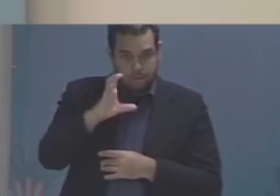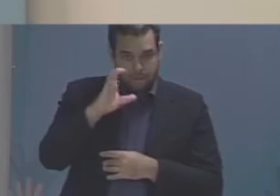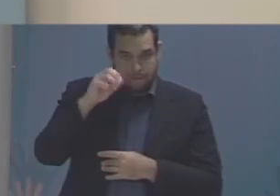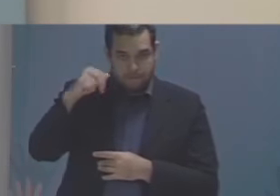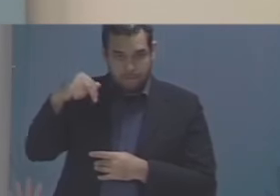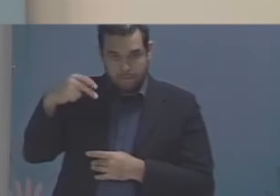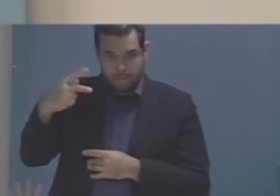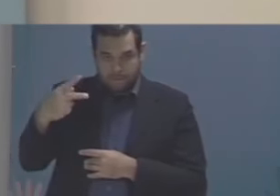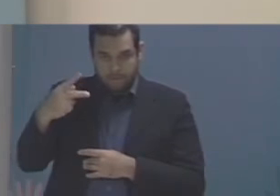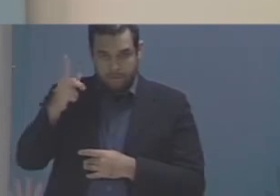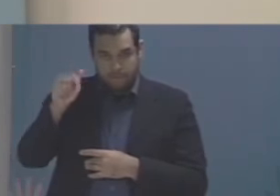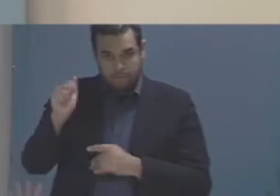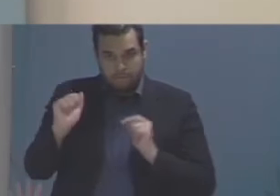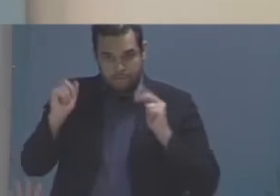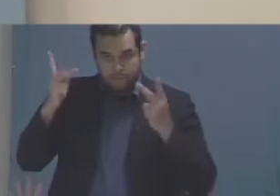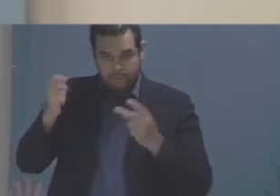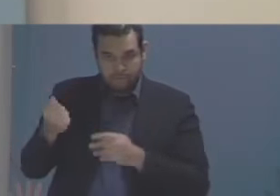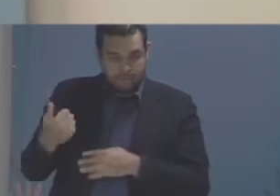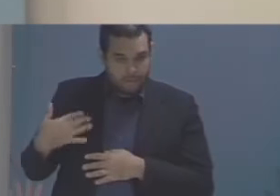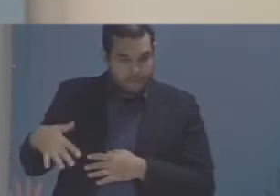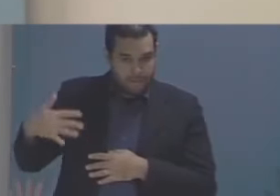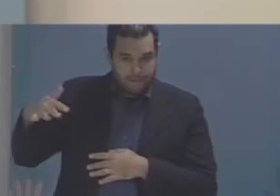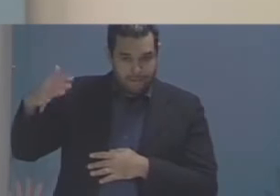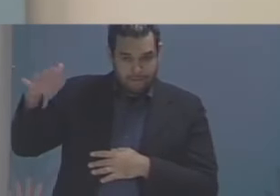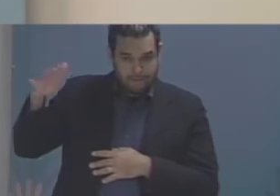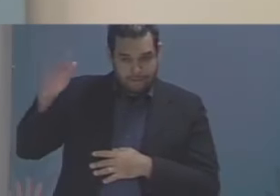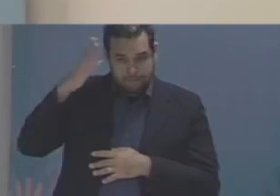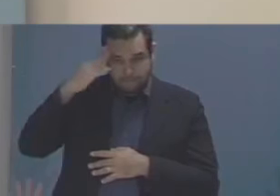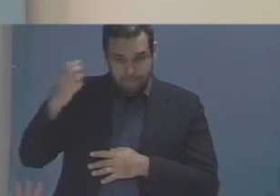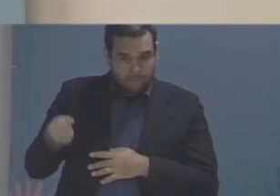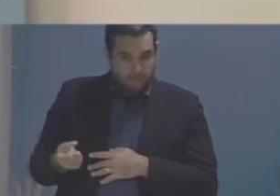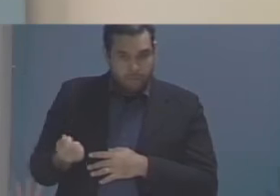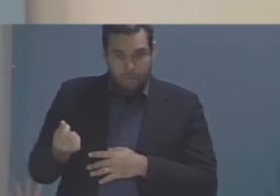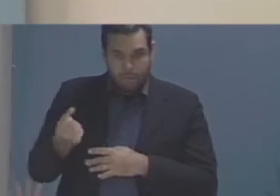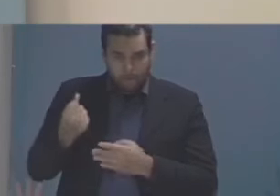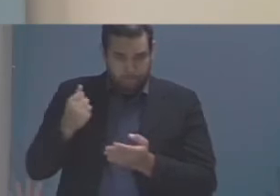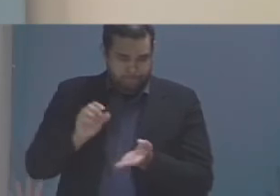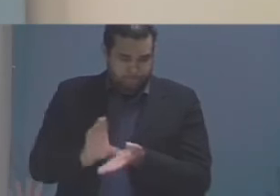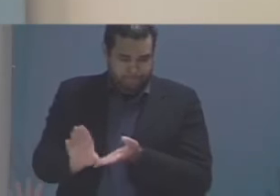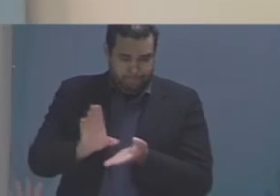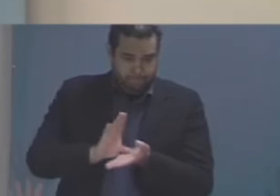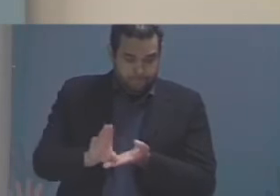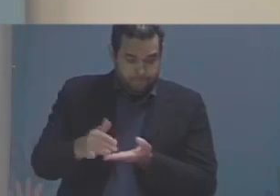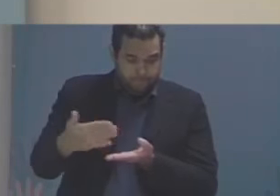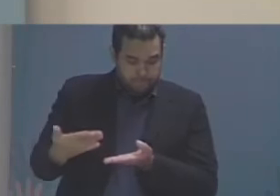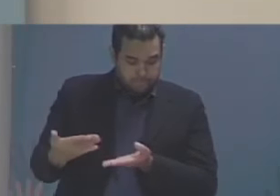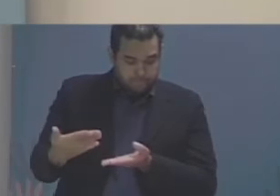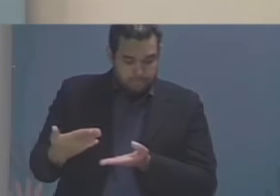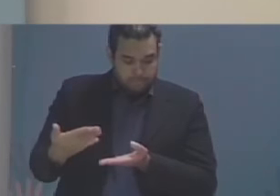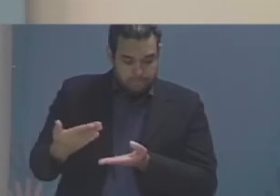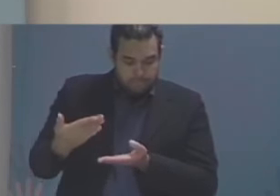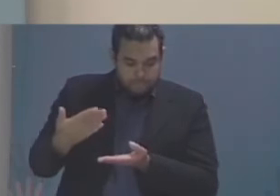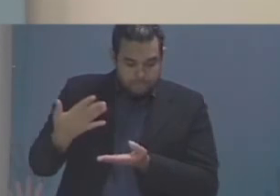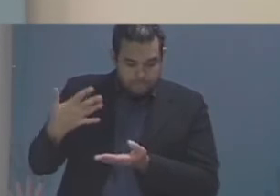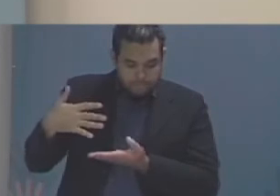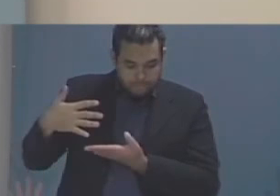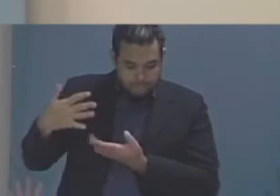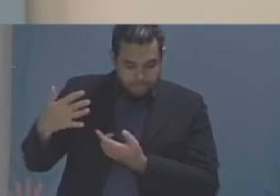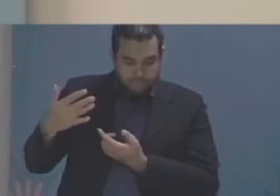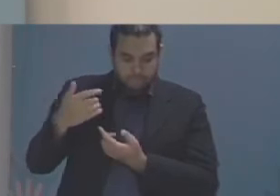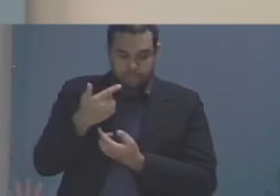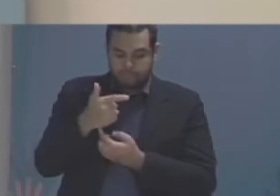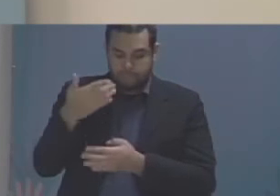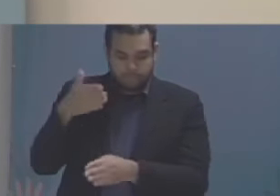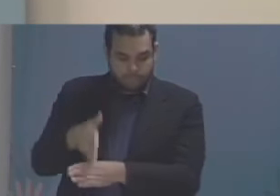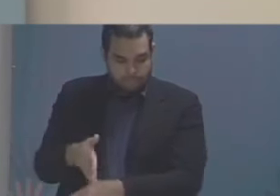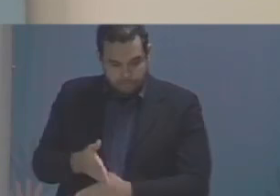evento, se não me engano, que você pode dar os números, eu não vou saber com precisão, mas acredito que supere R$2 milhões, tá? É um evento caro, um evento não